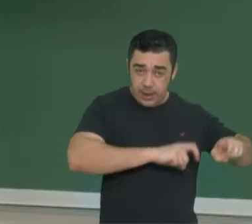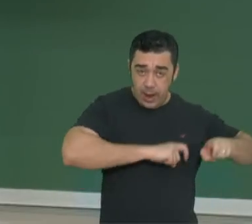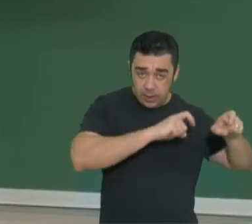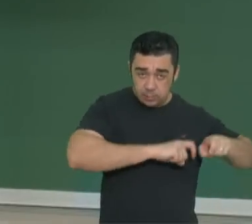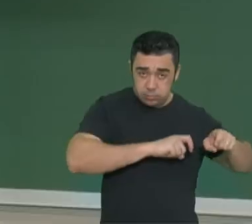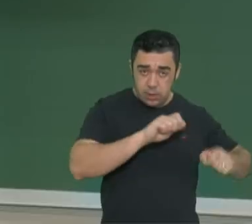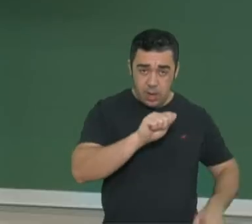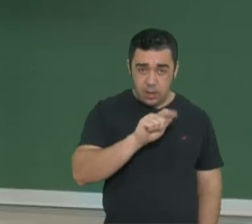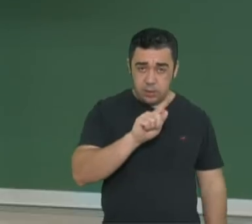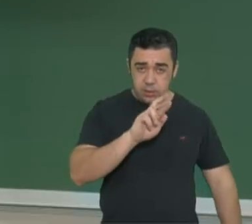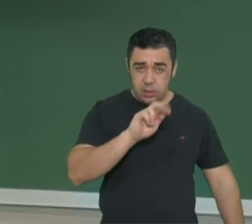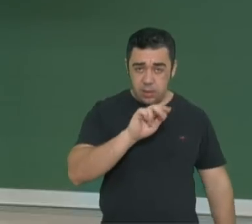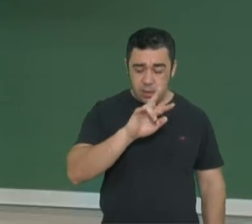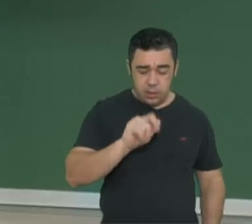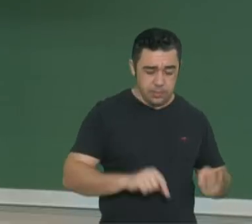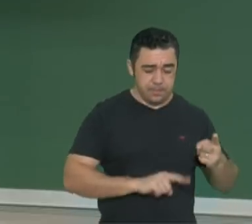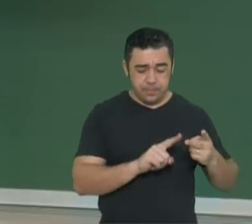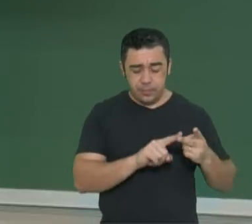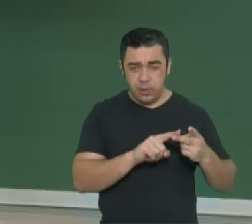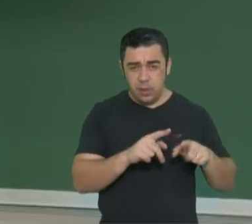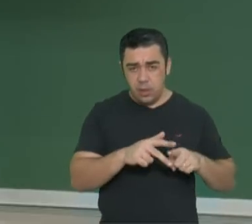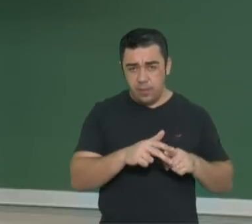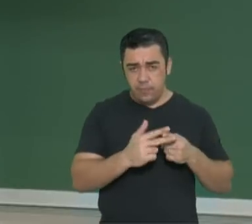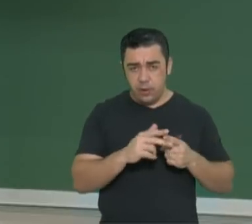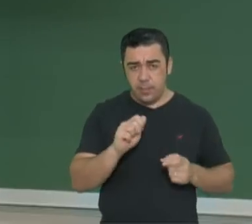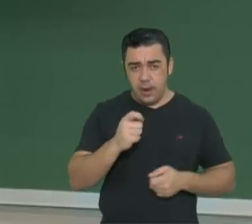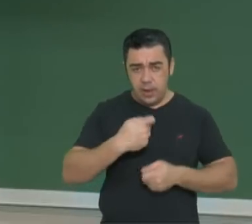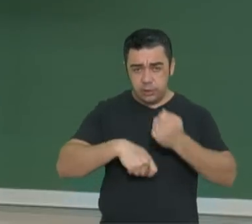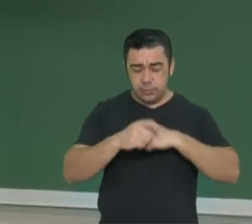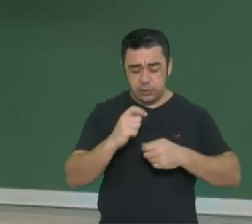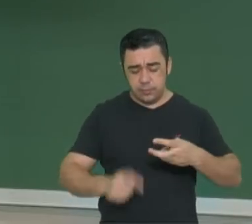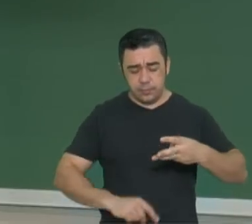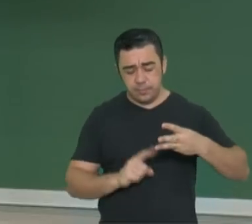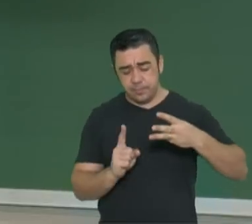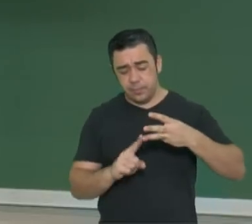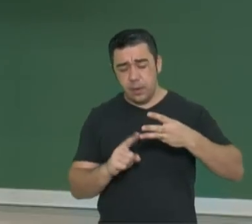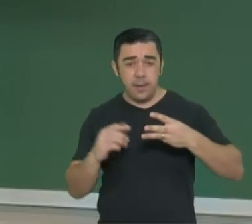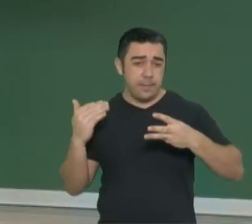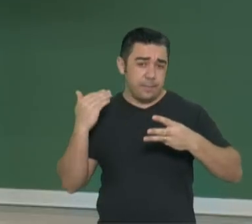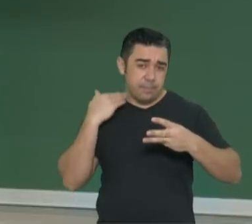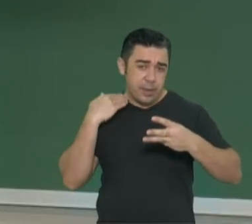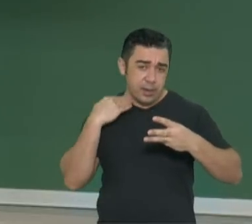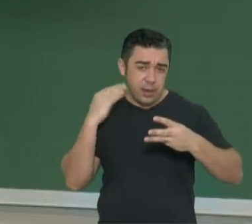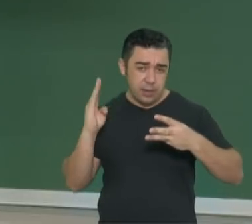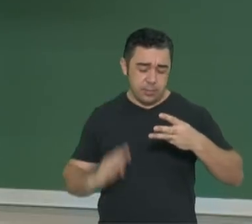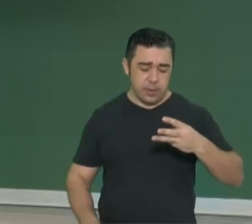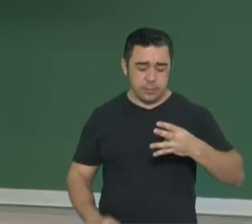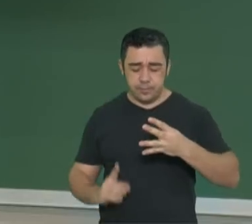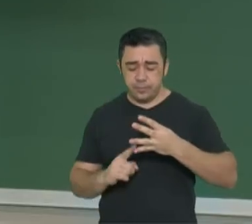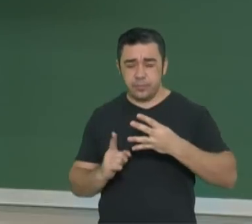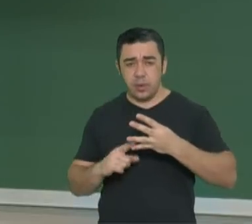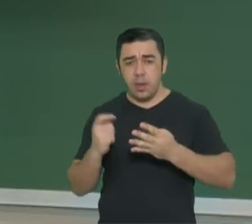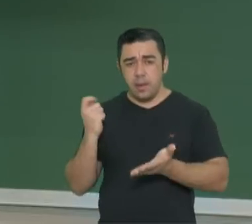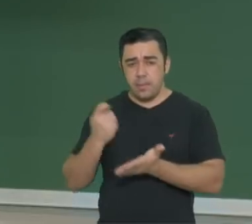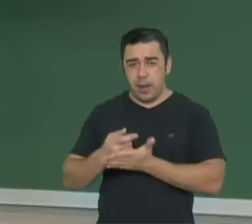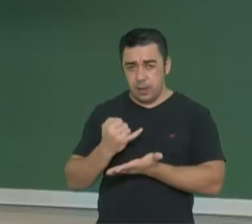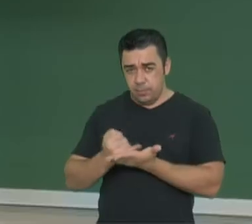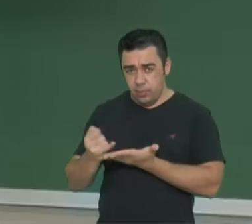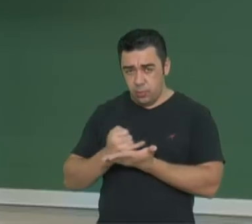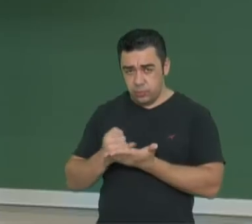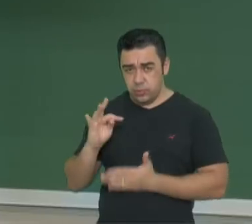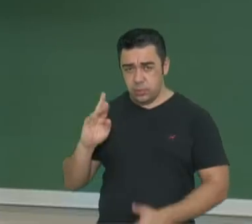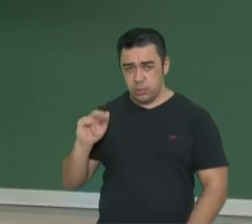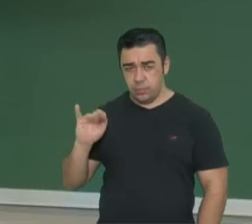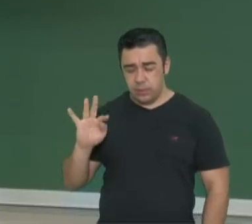uma reforma administrativa, uma reforma bancária no Brasil, uma reforma tributária, na questão dos